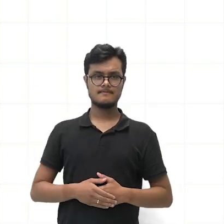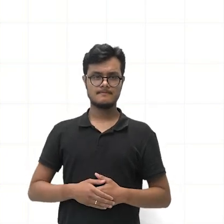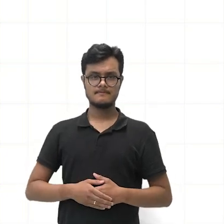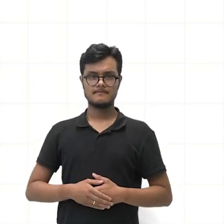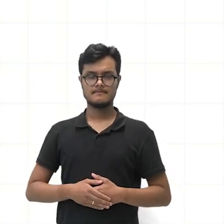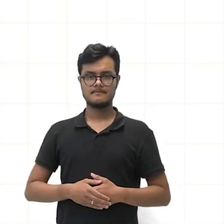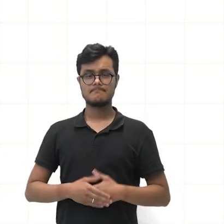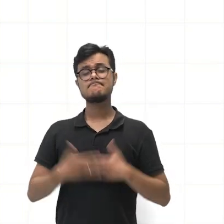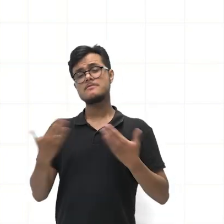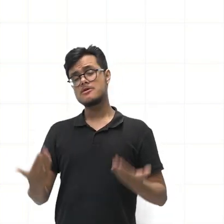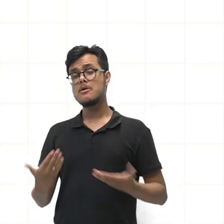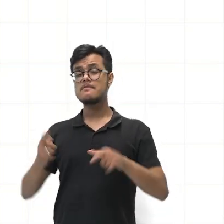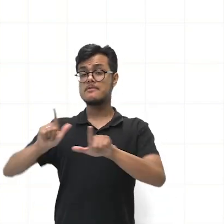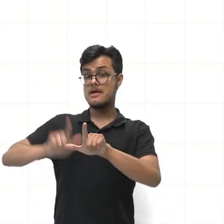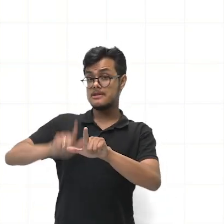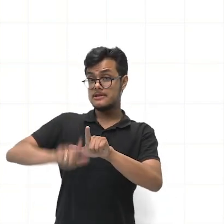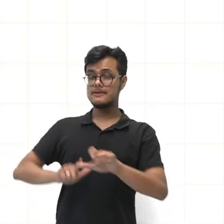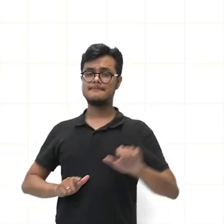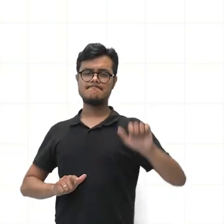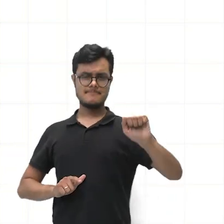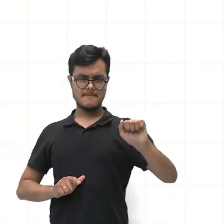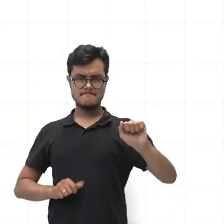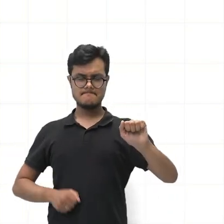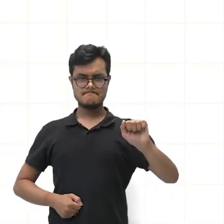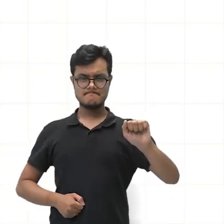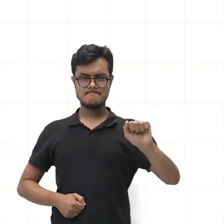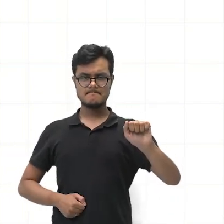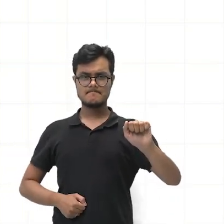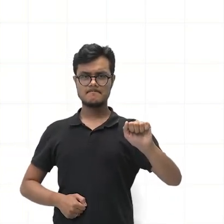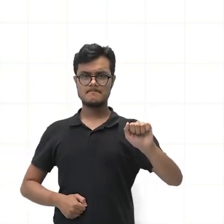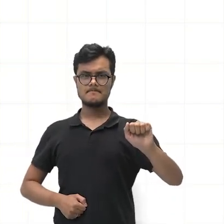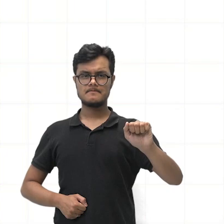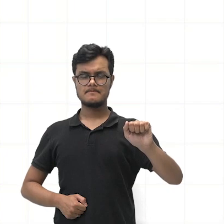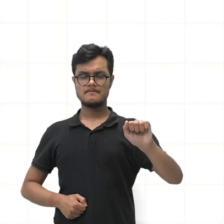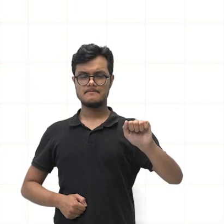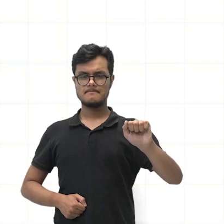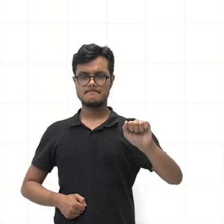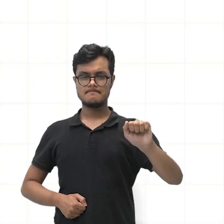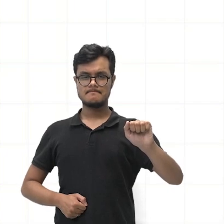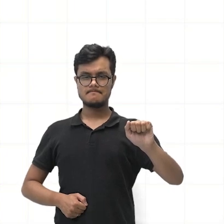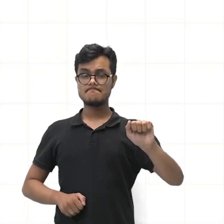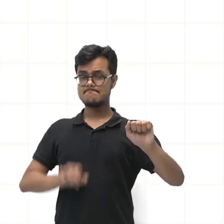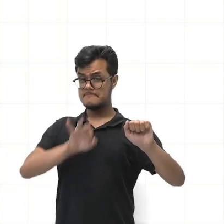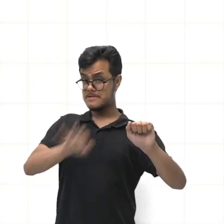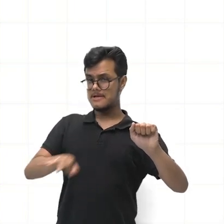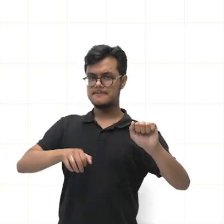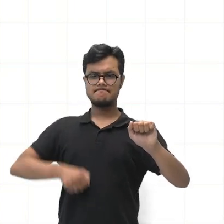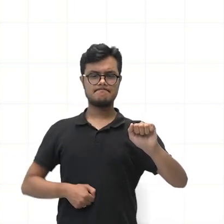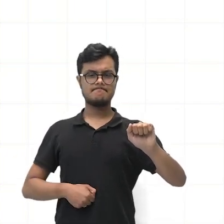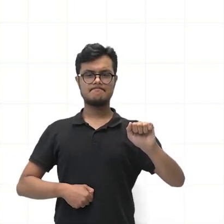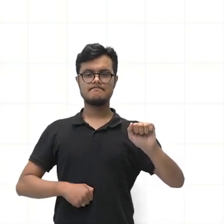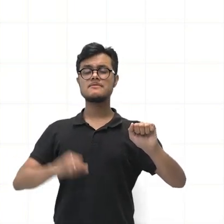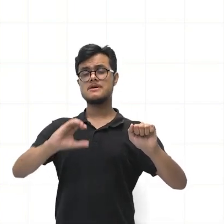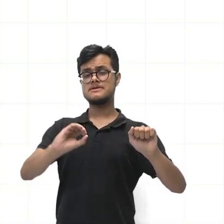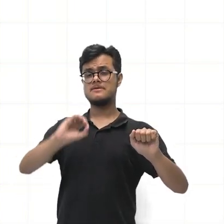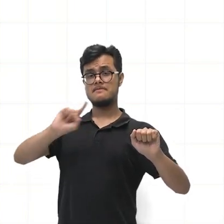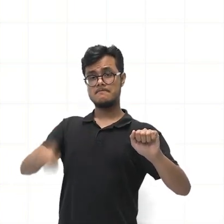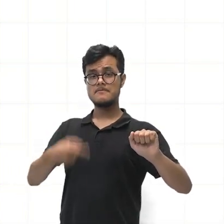que nos remete a assinalar como alternativa correta a alternativa